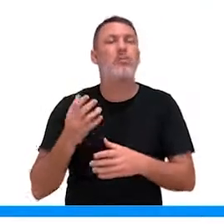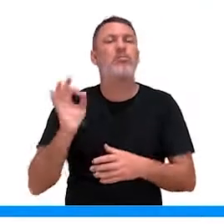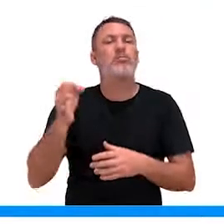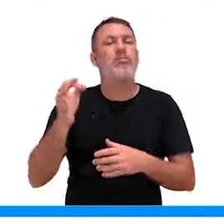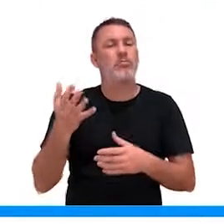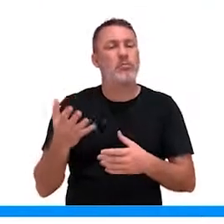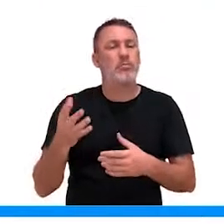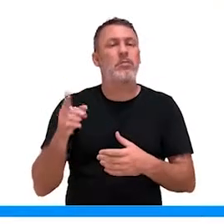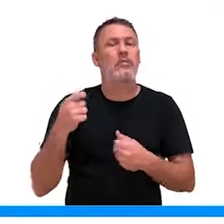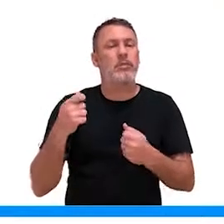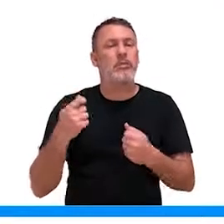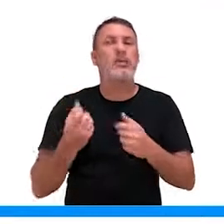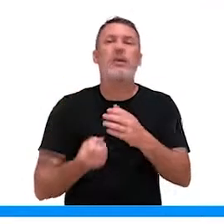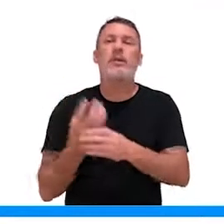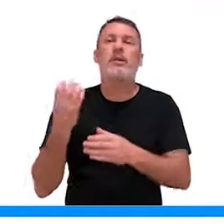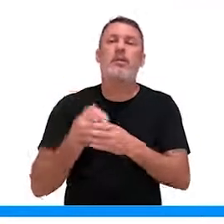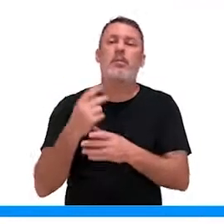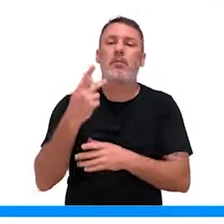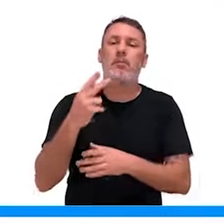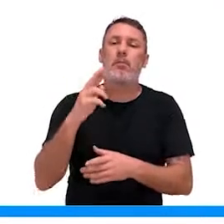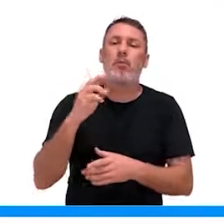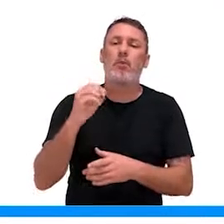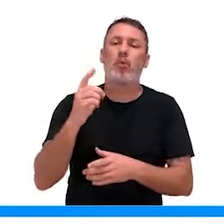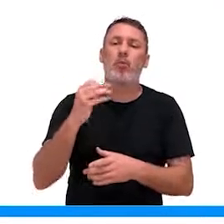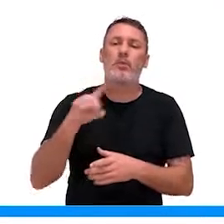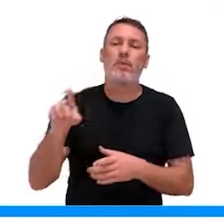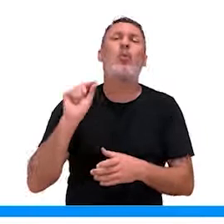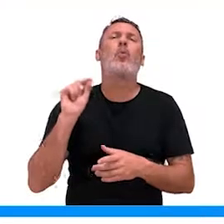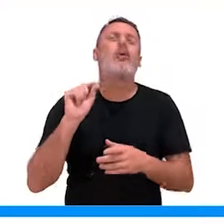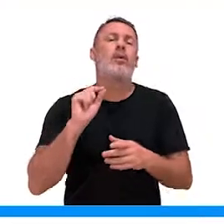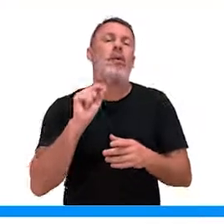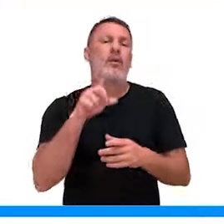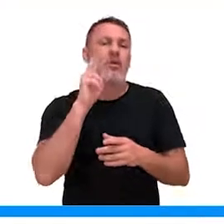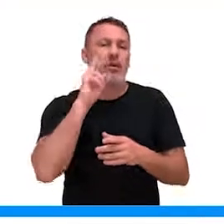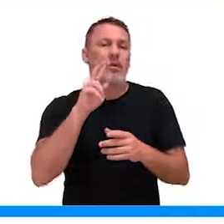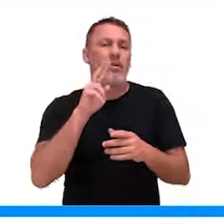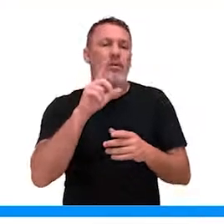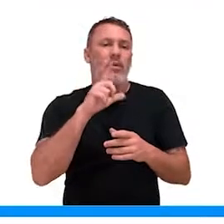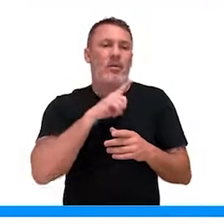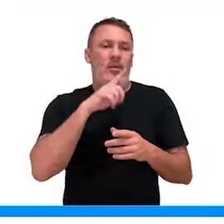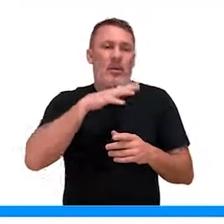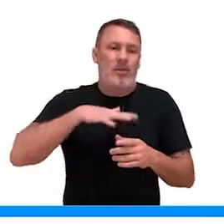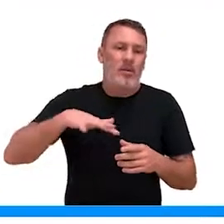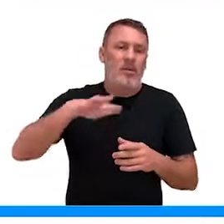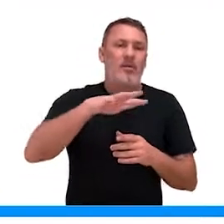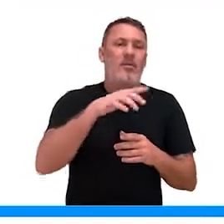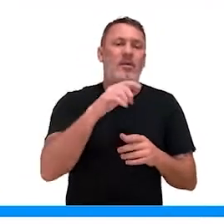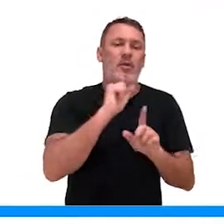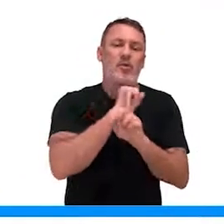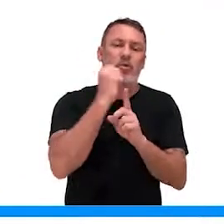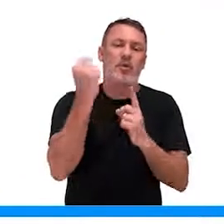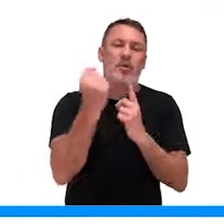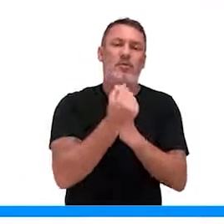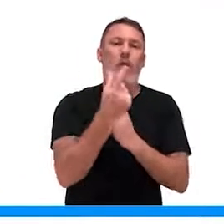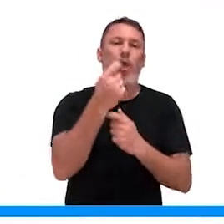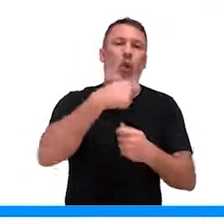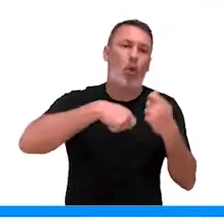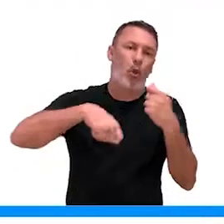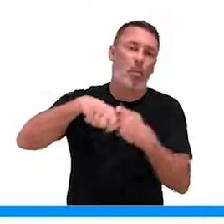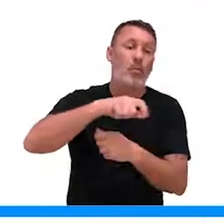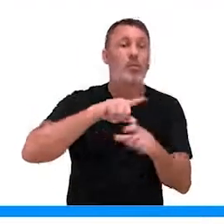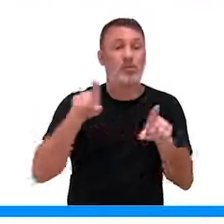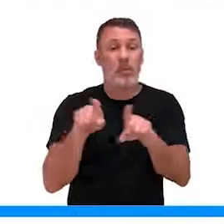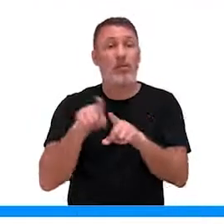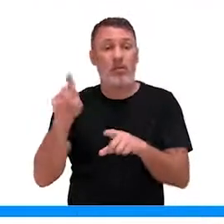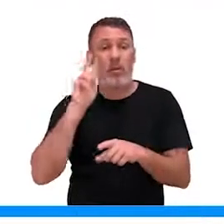Correto. Os aspectos socioeconômicos, ou seja, que envolvem a força de trabalho, o meio populacional, claro, e as atividades produtivas.